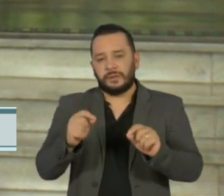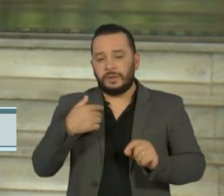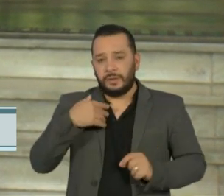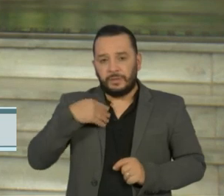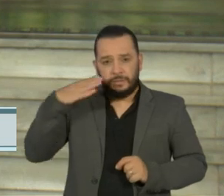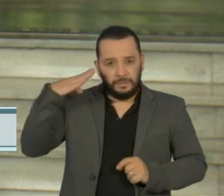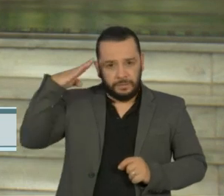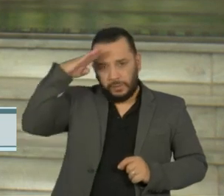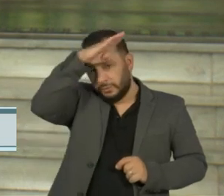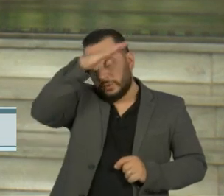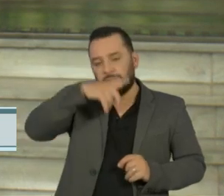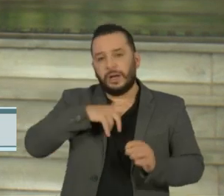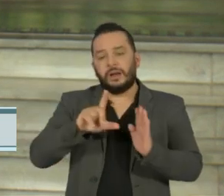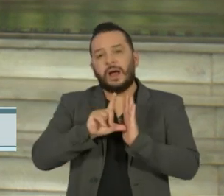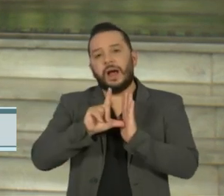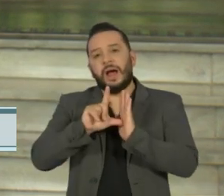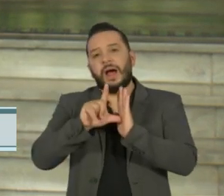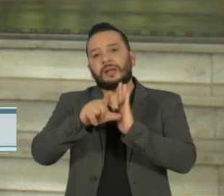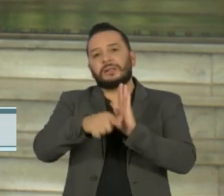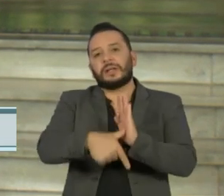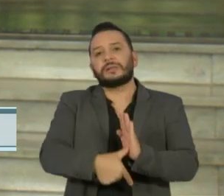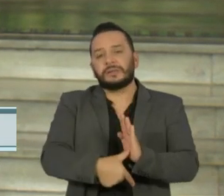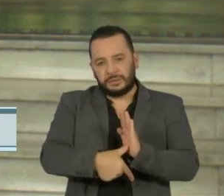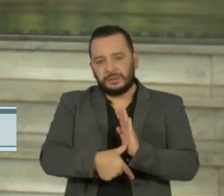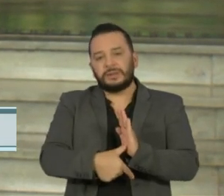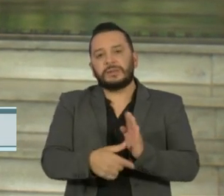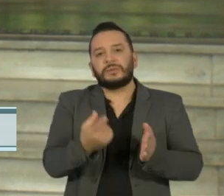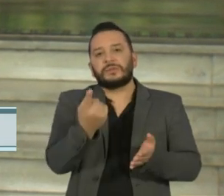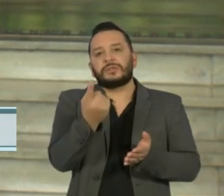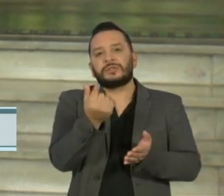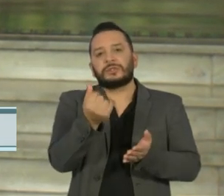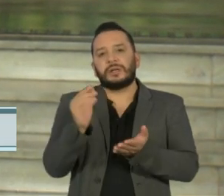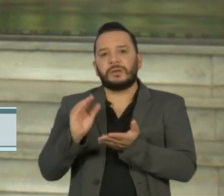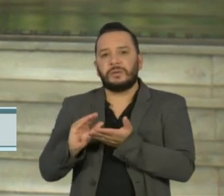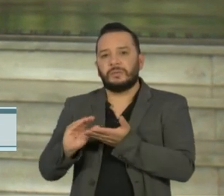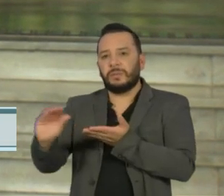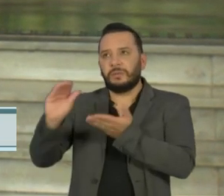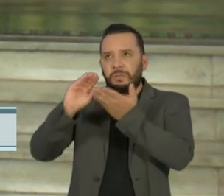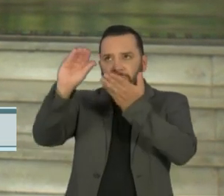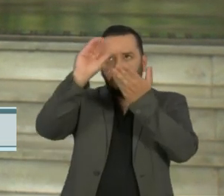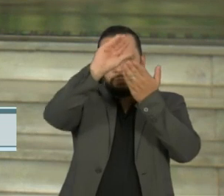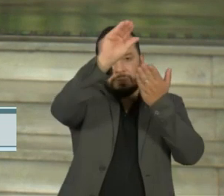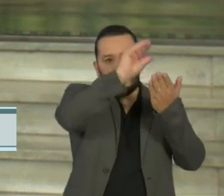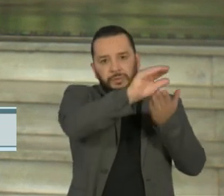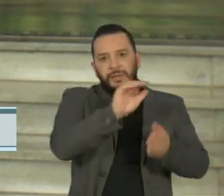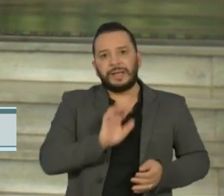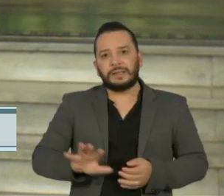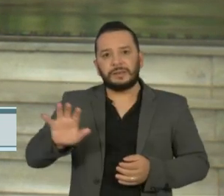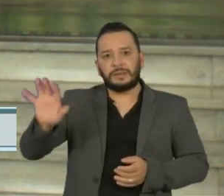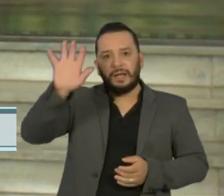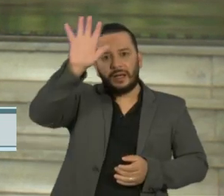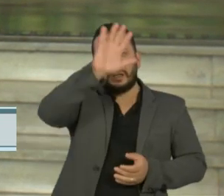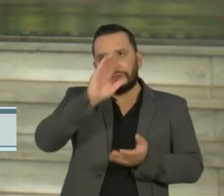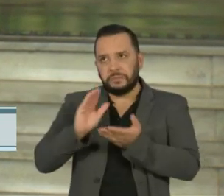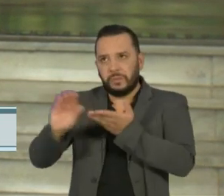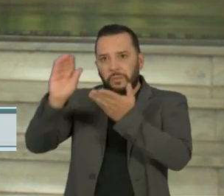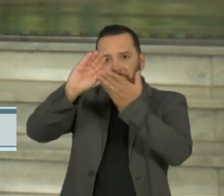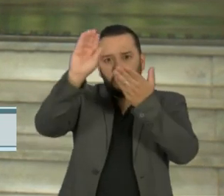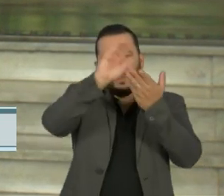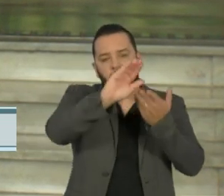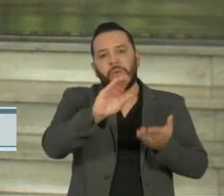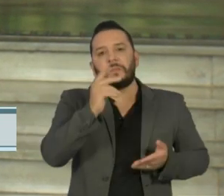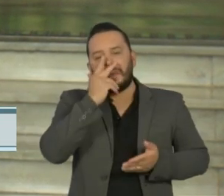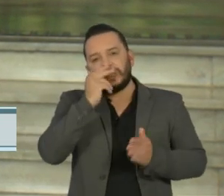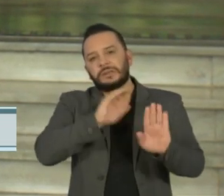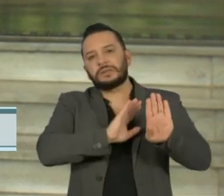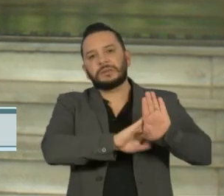retardando a liberação de recursos para os estados brasileiros como forma de retaliação aos